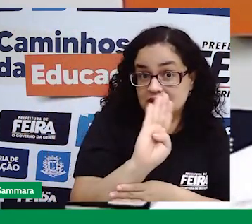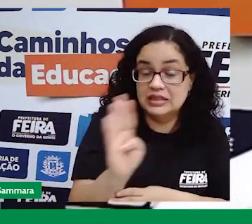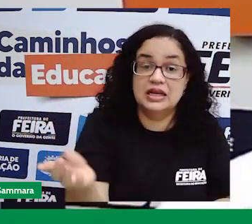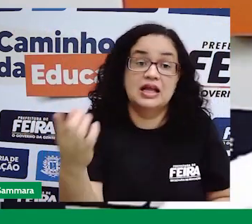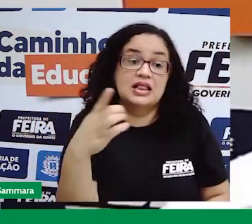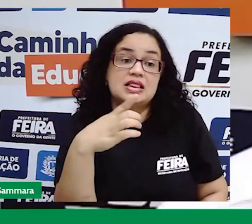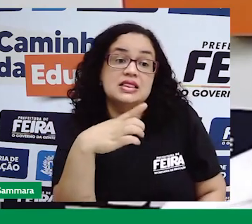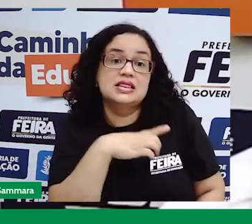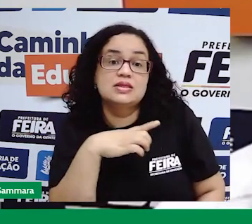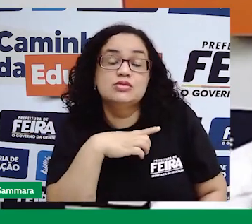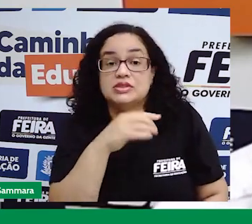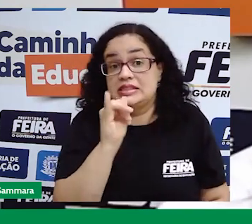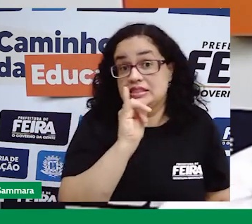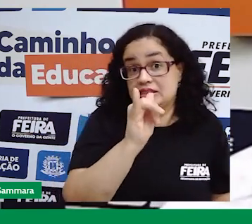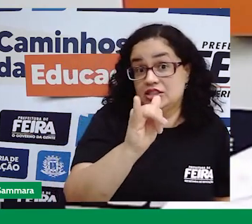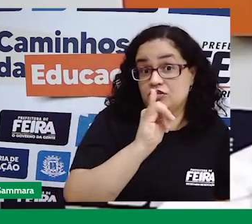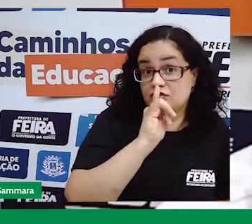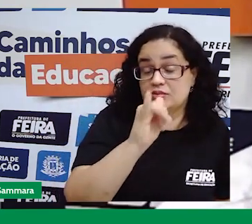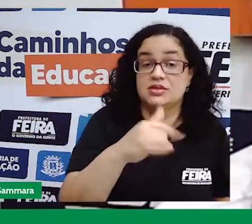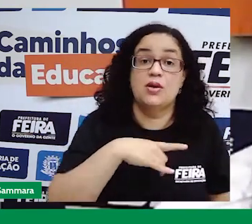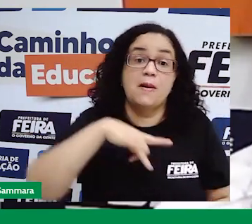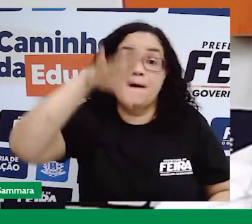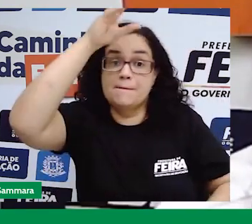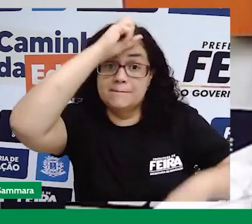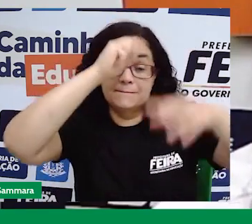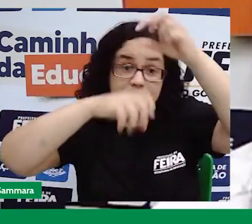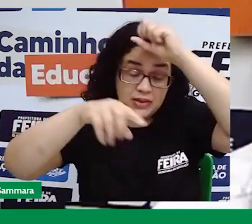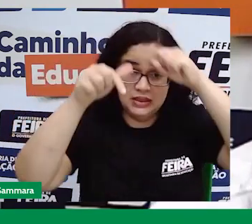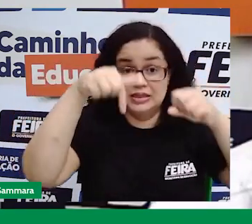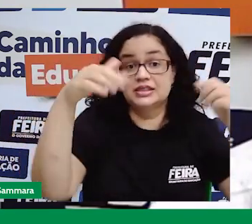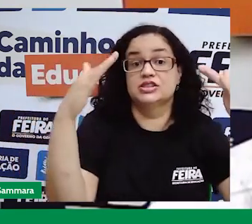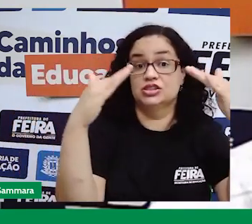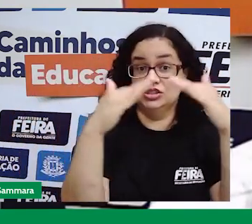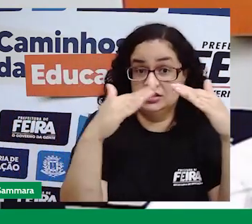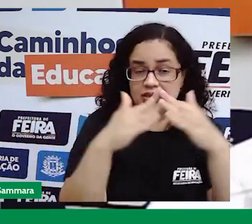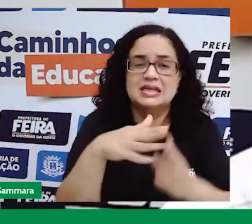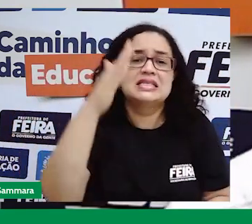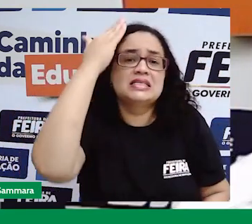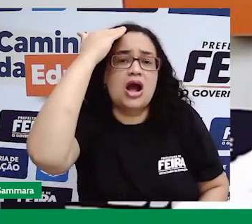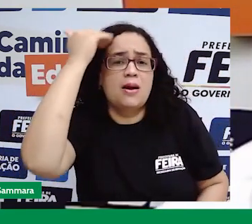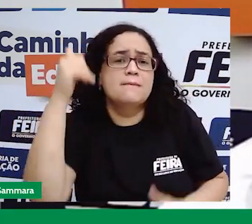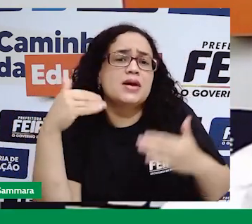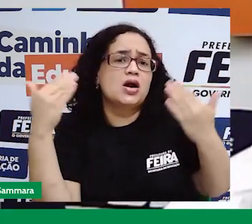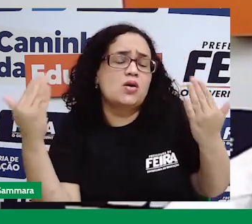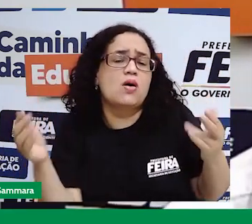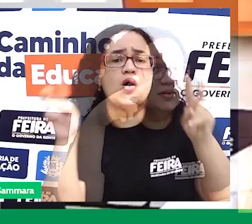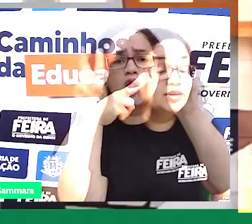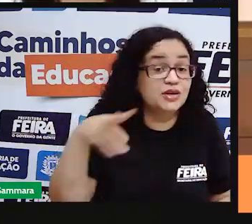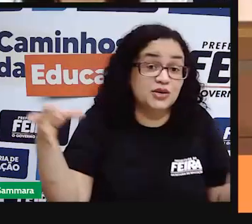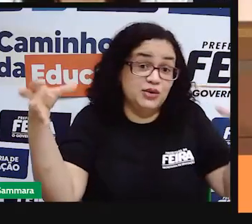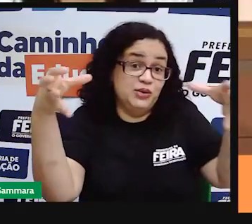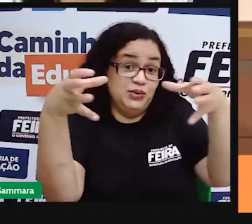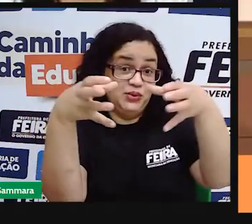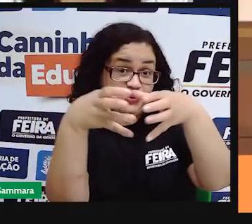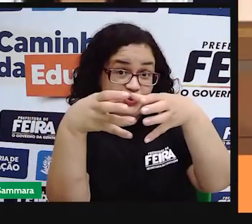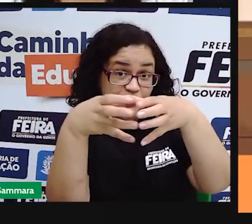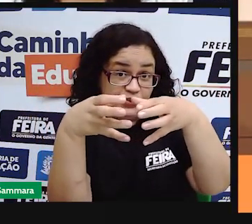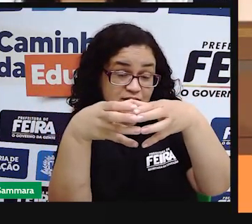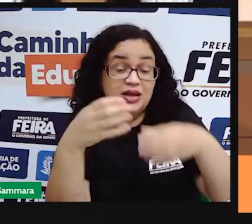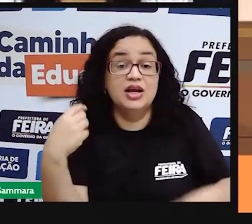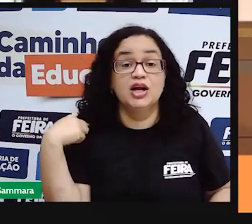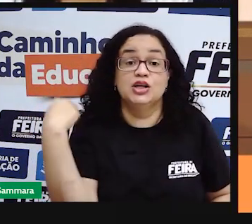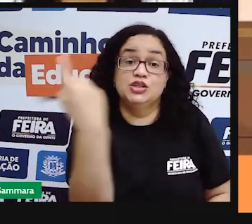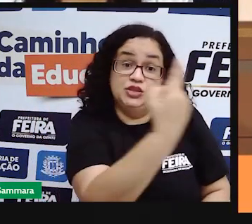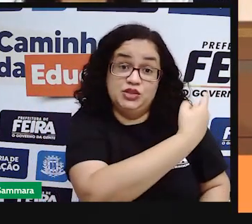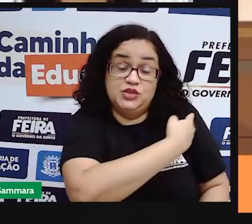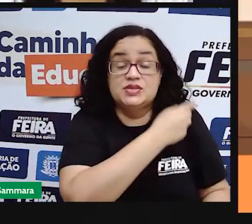muitas informações e você consiga aprender daí de casa. Vamos lá saber sobre o que estudaremos hoje? Nossa